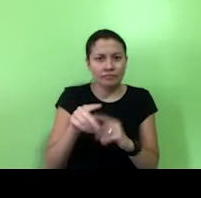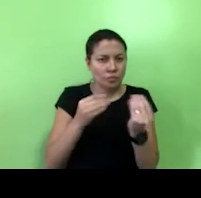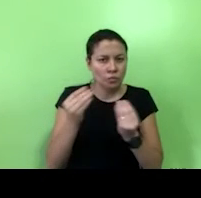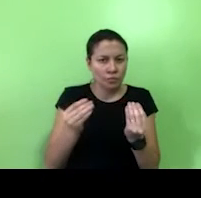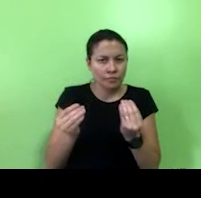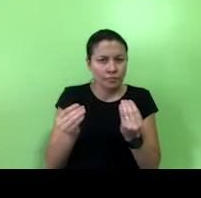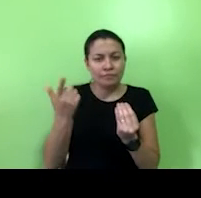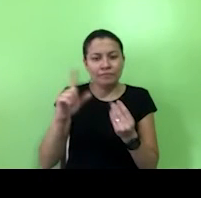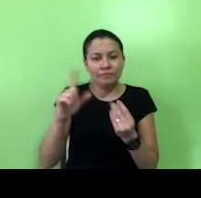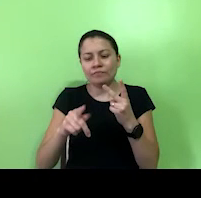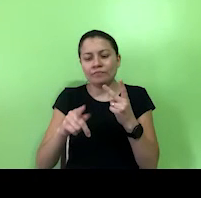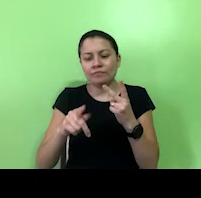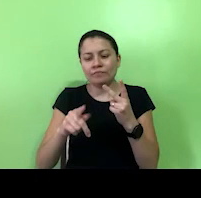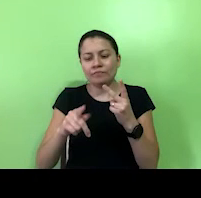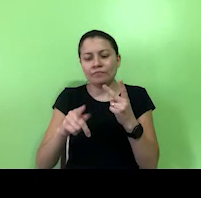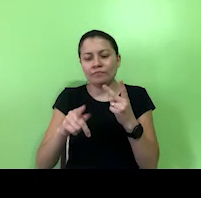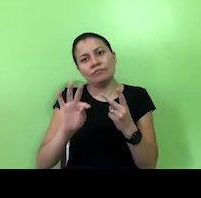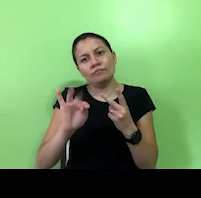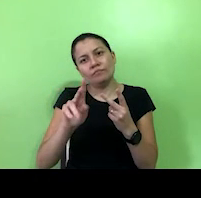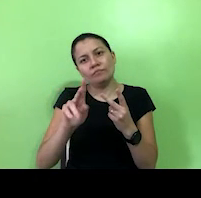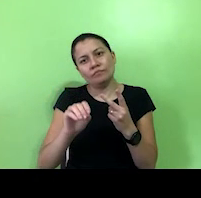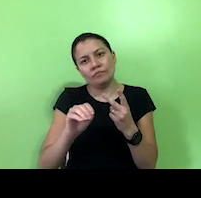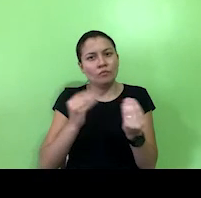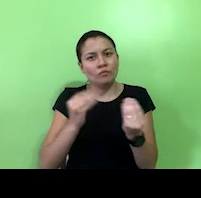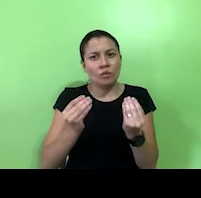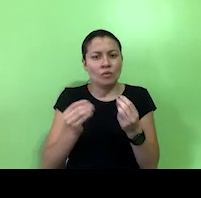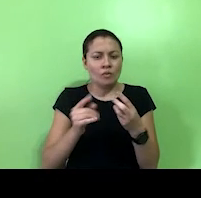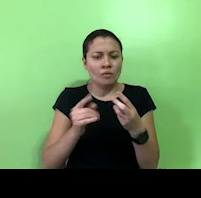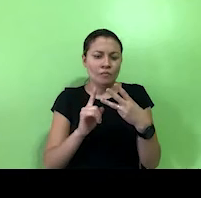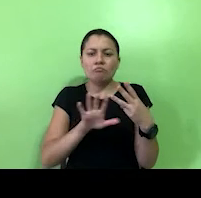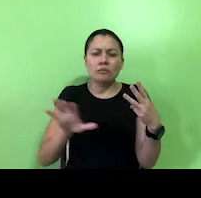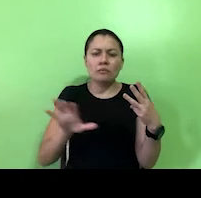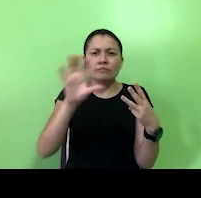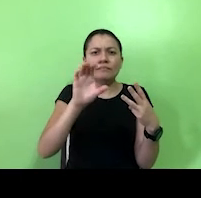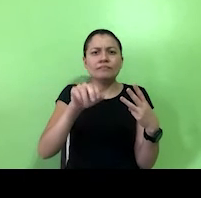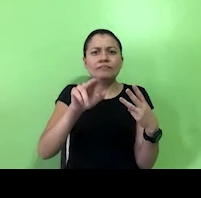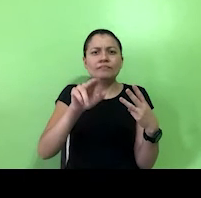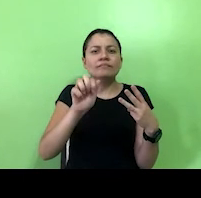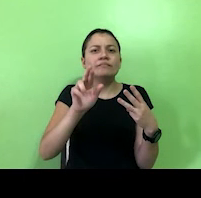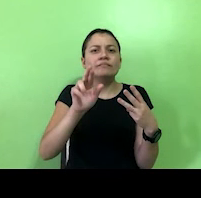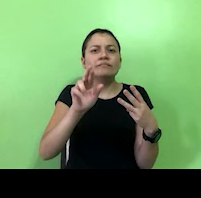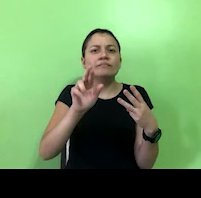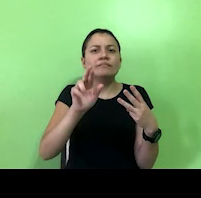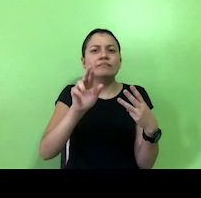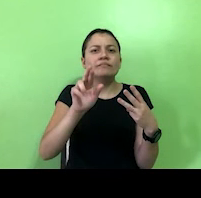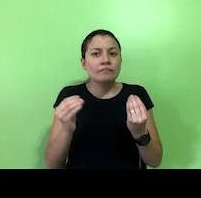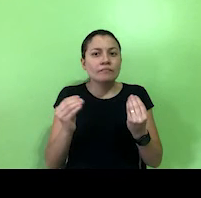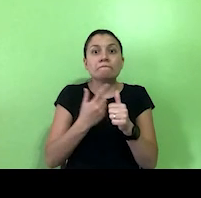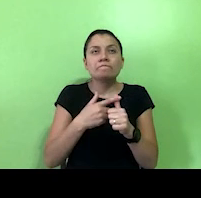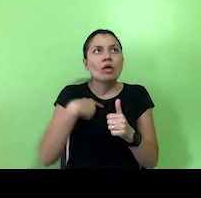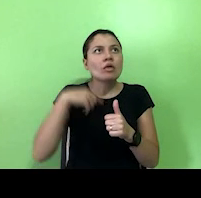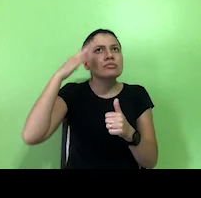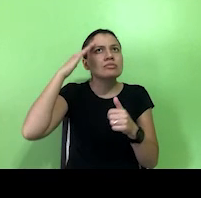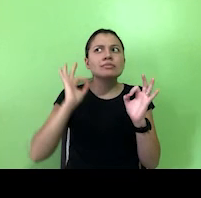eu só vou para a próxima camada de abstração dos cenários quando eu tenho uma certeza absoluta de que ele entendeu qual